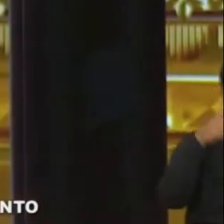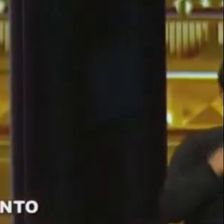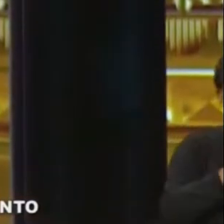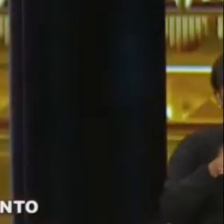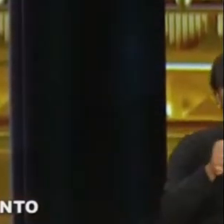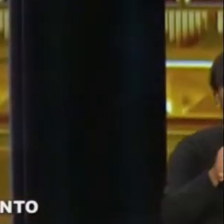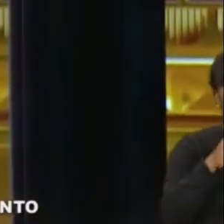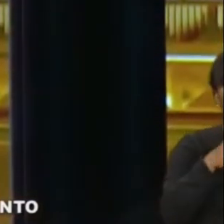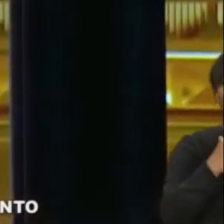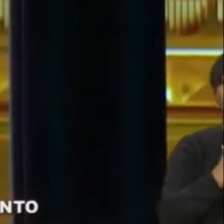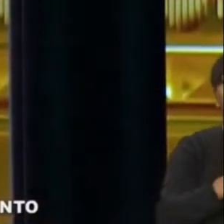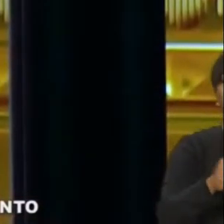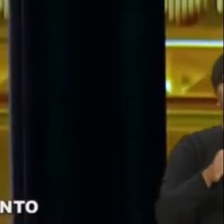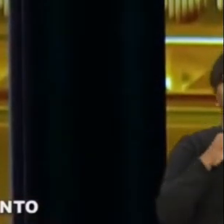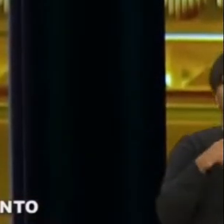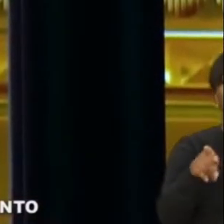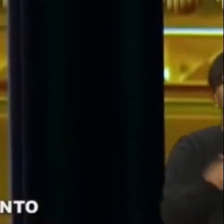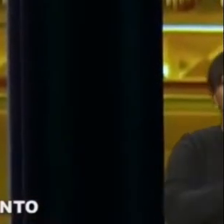Você vence seu eu.